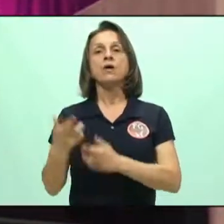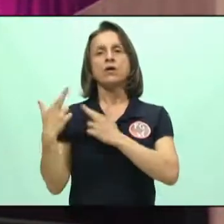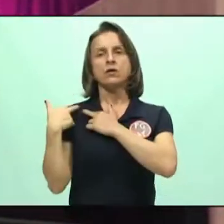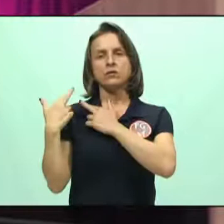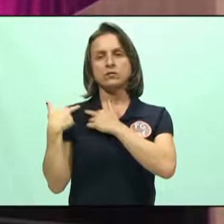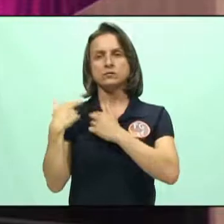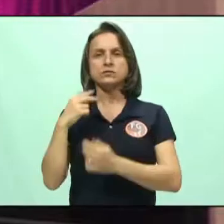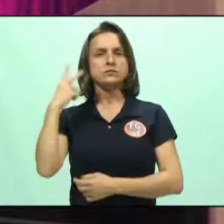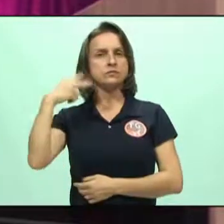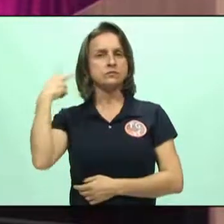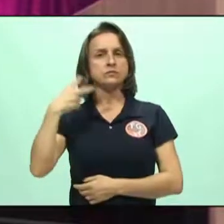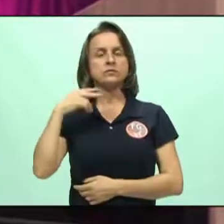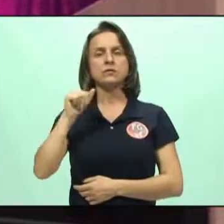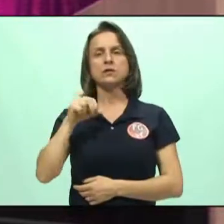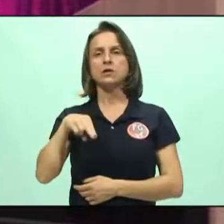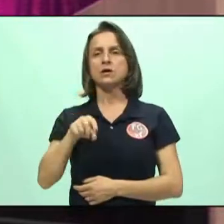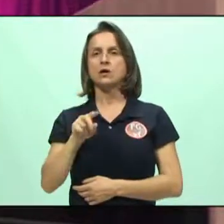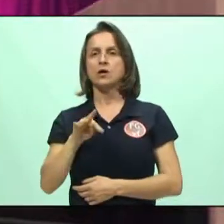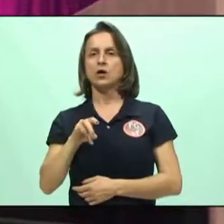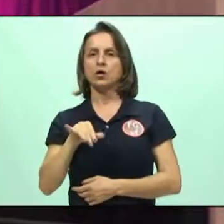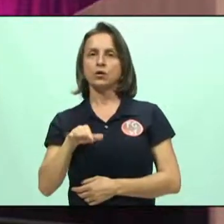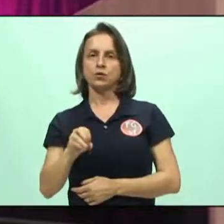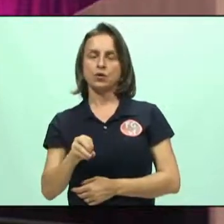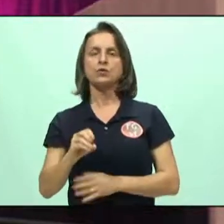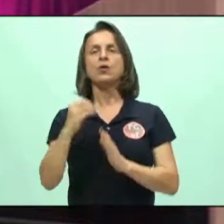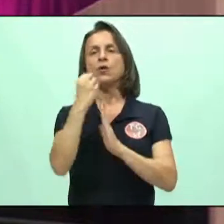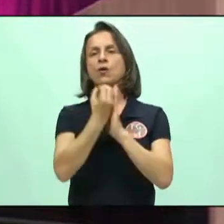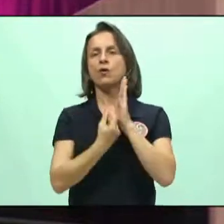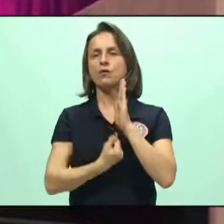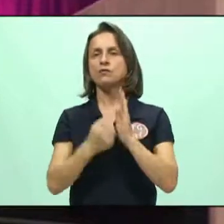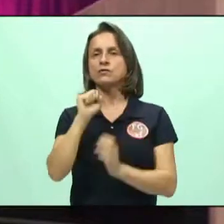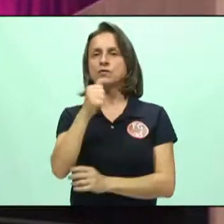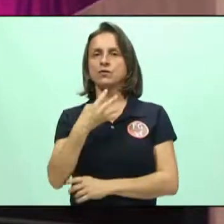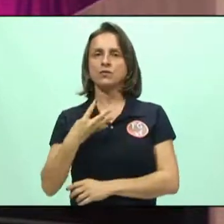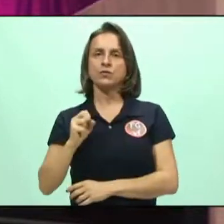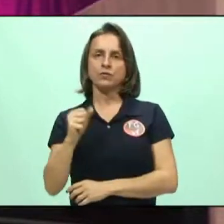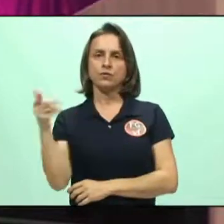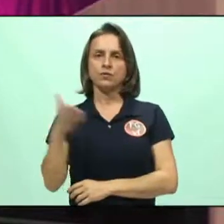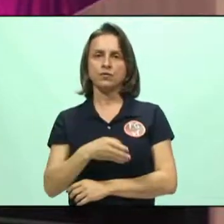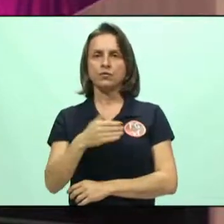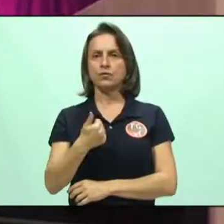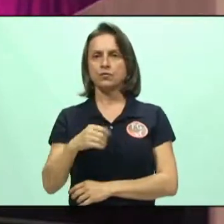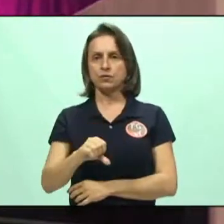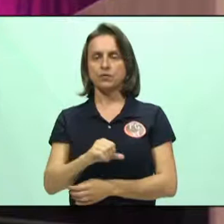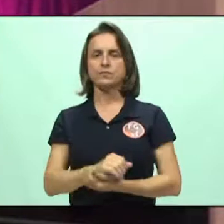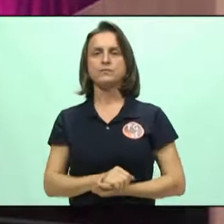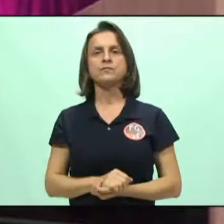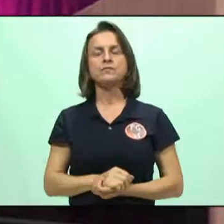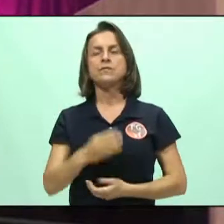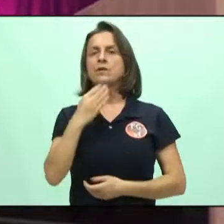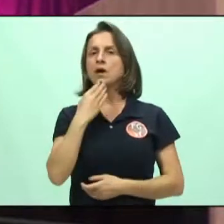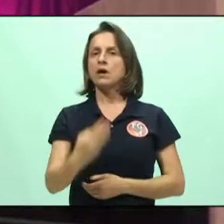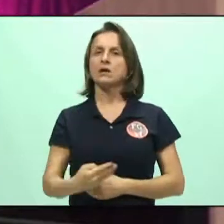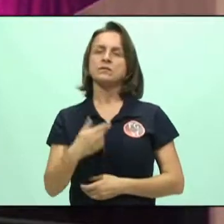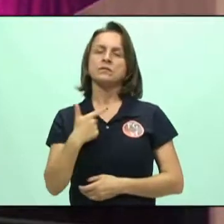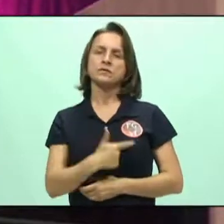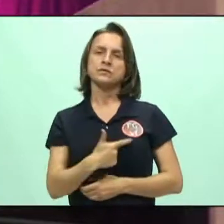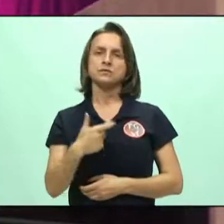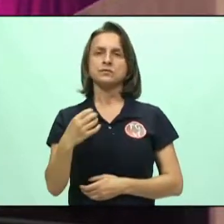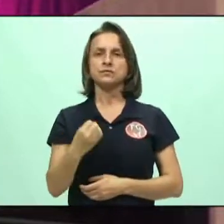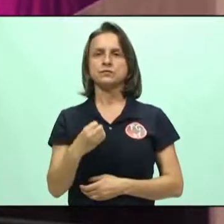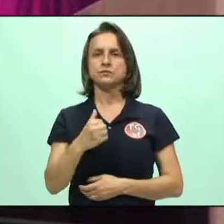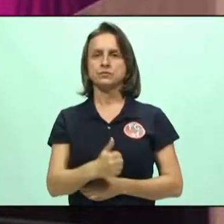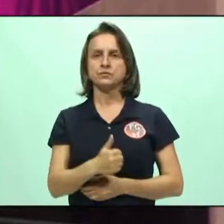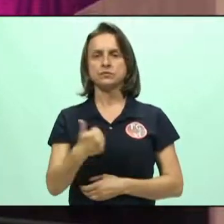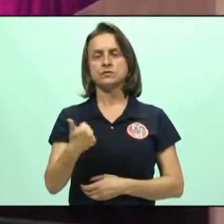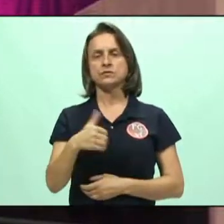vereador Antônio Aldo da Silva oficial 848/2019 requerimento 201